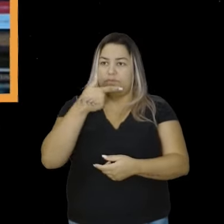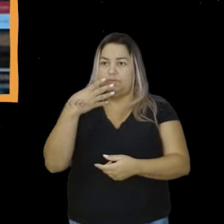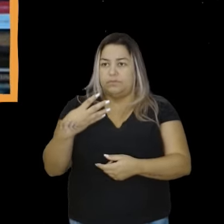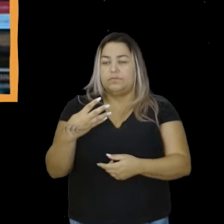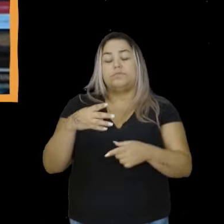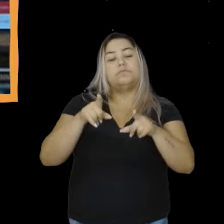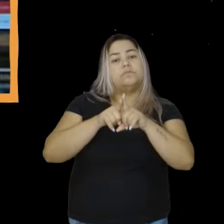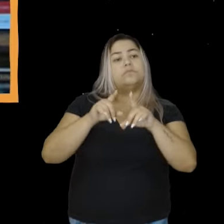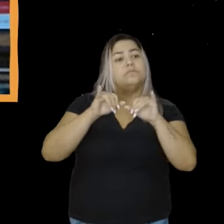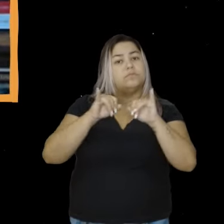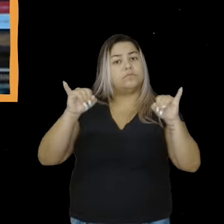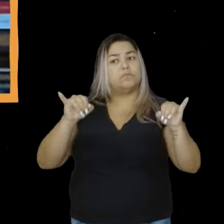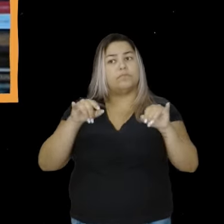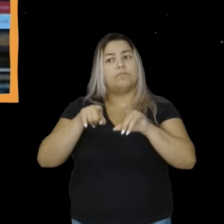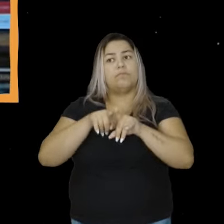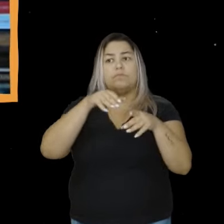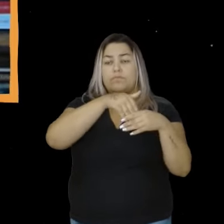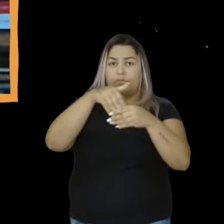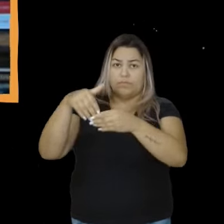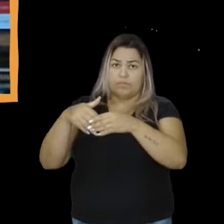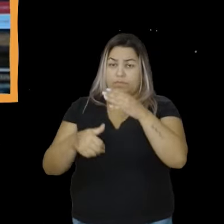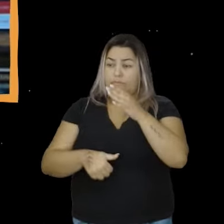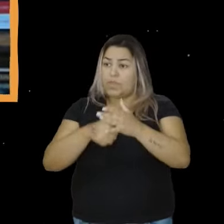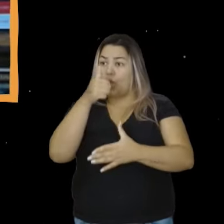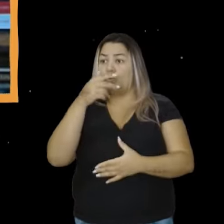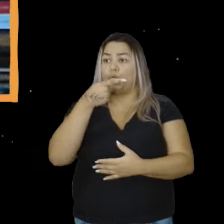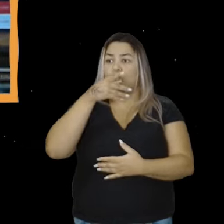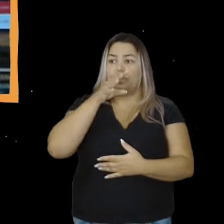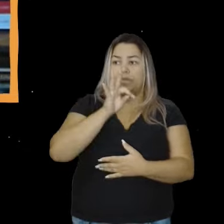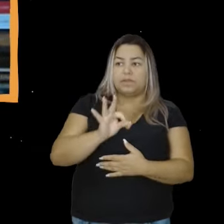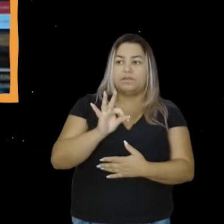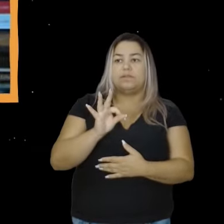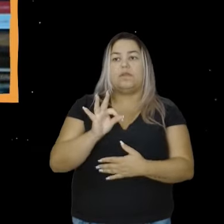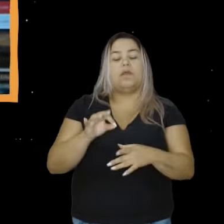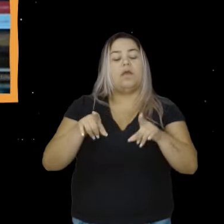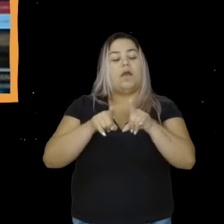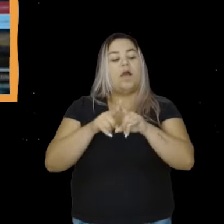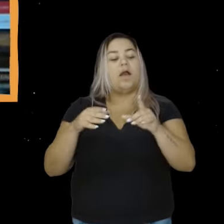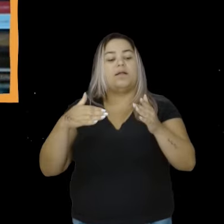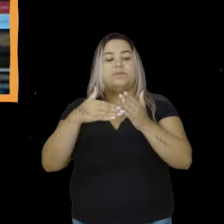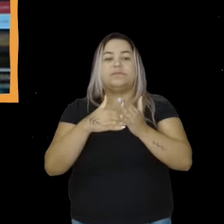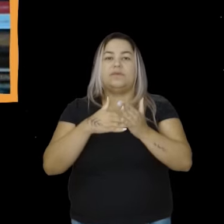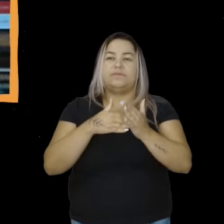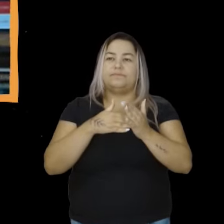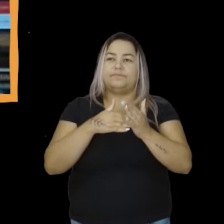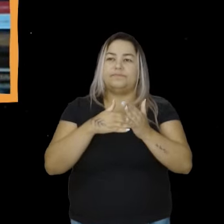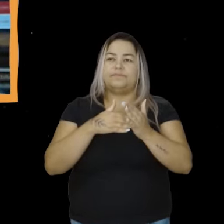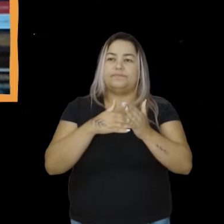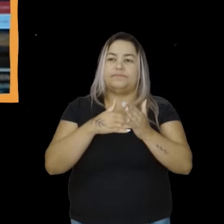as campanhas eleitorais, as primeiras campanhas do PT, até a campanha de